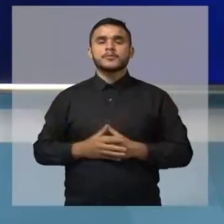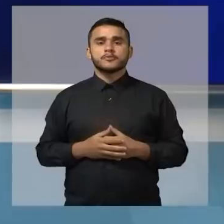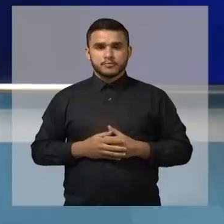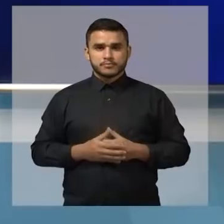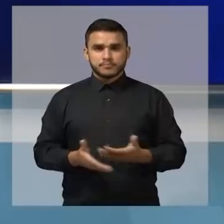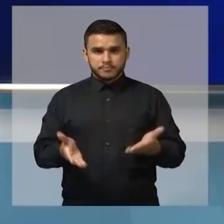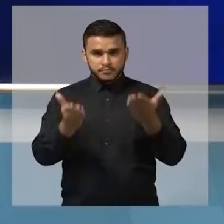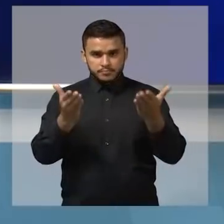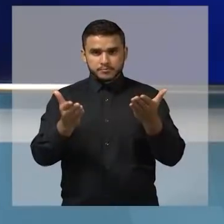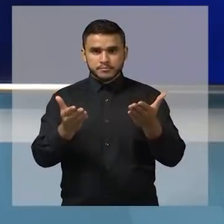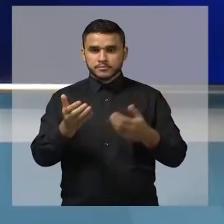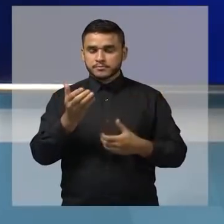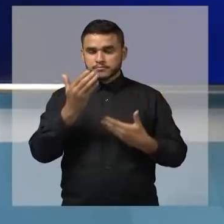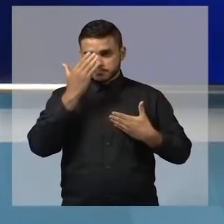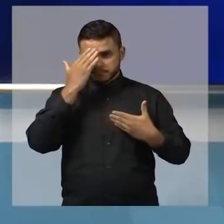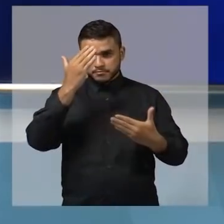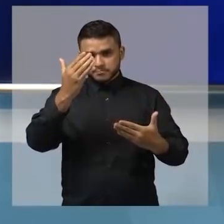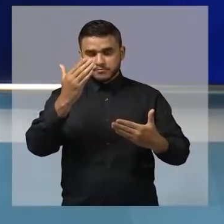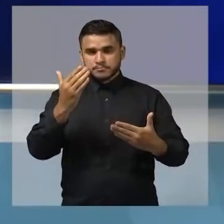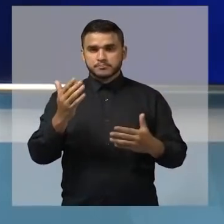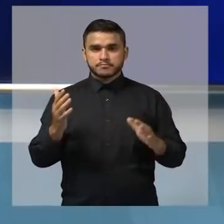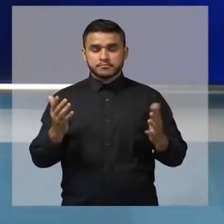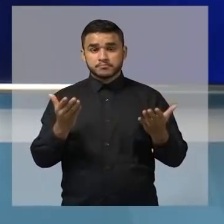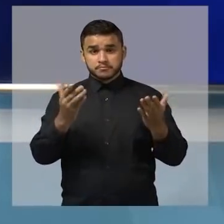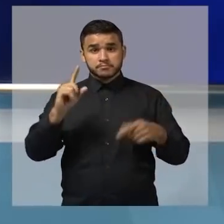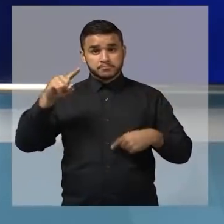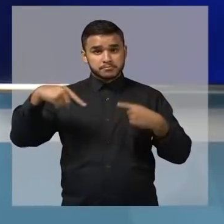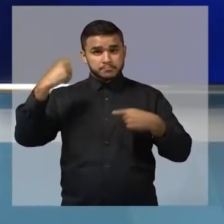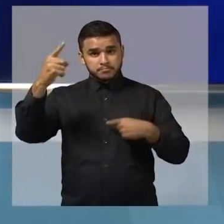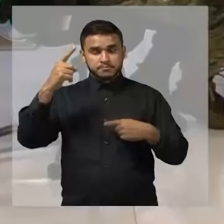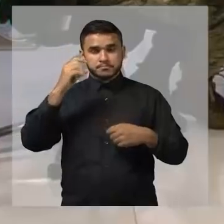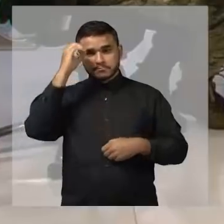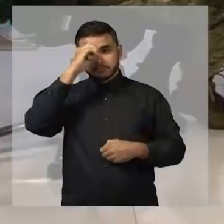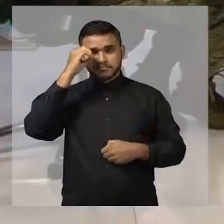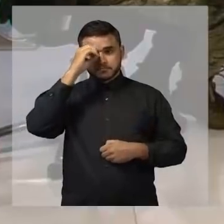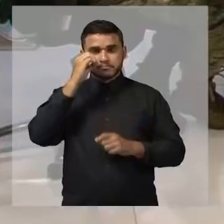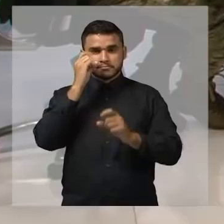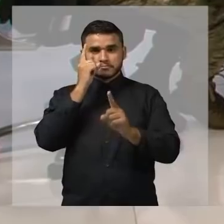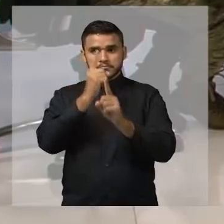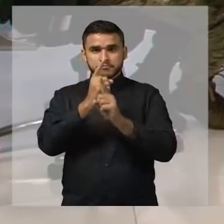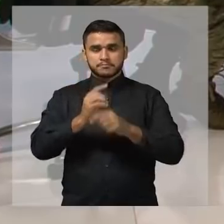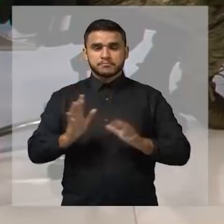muito obrigado e um convite para mais um Observatório. Até lá.